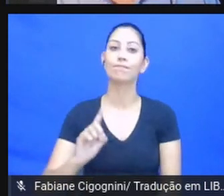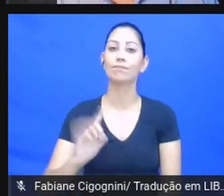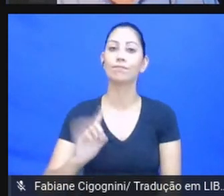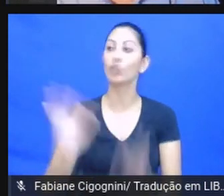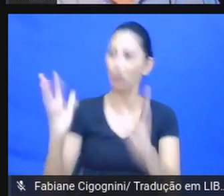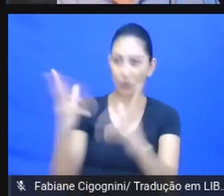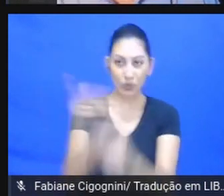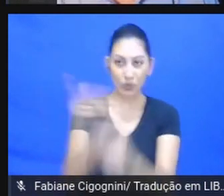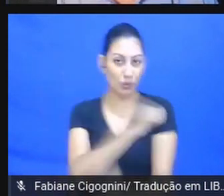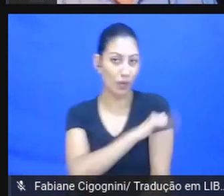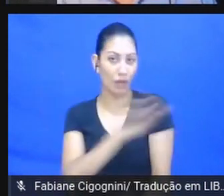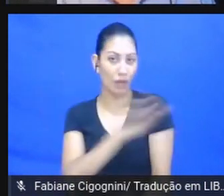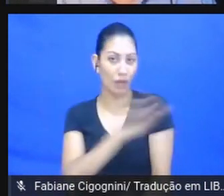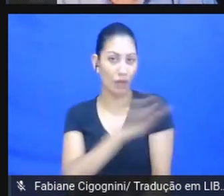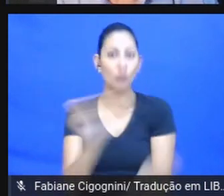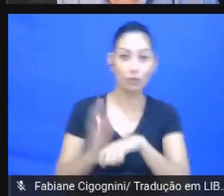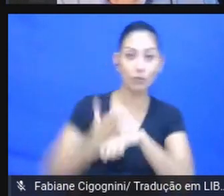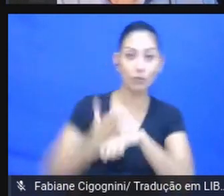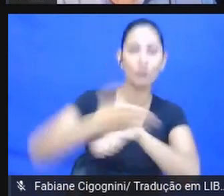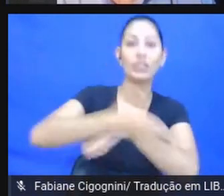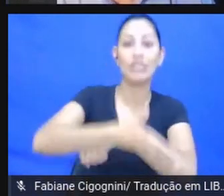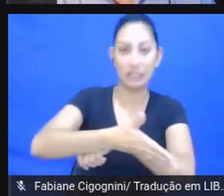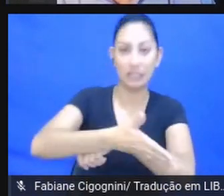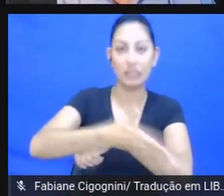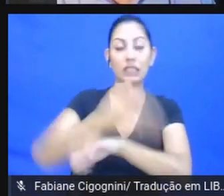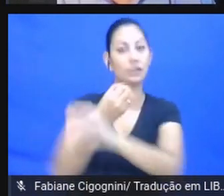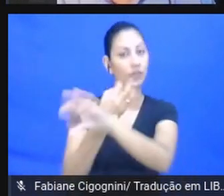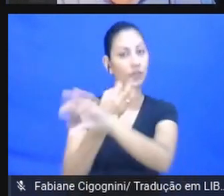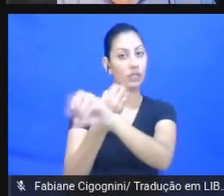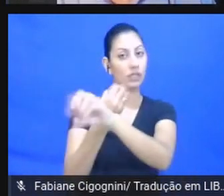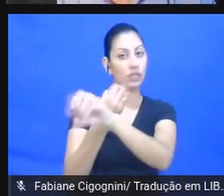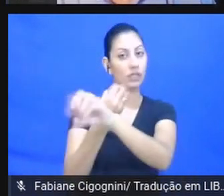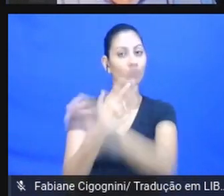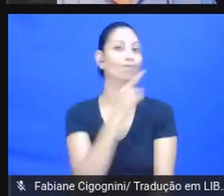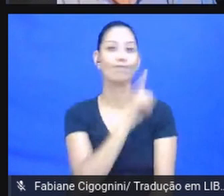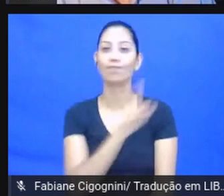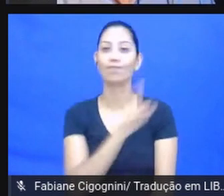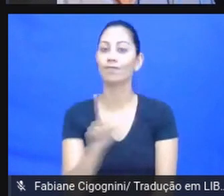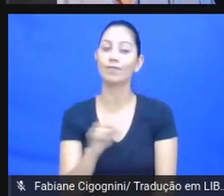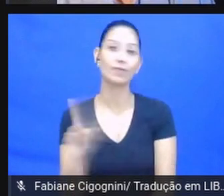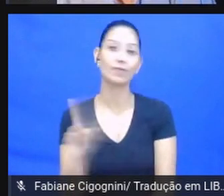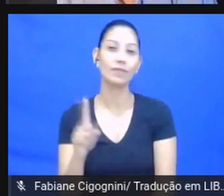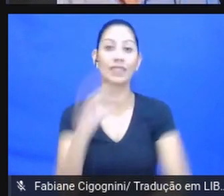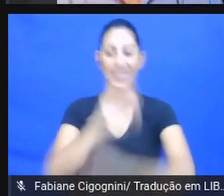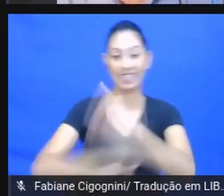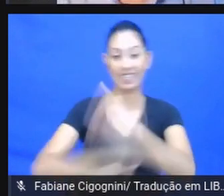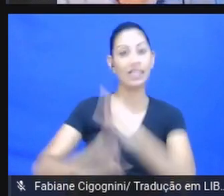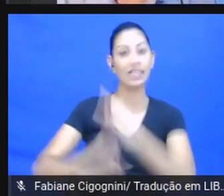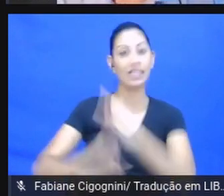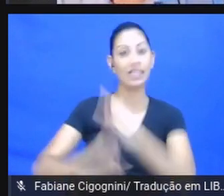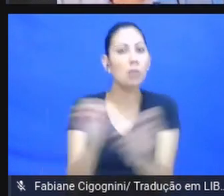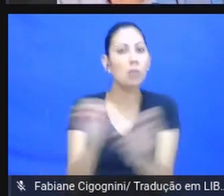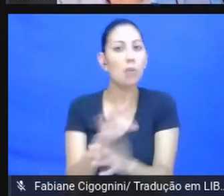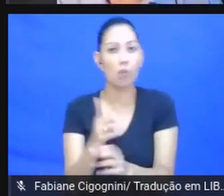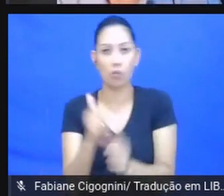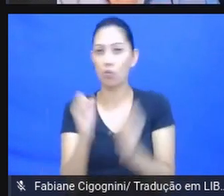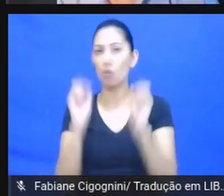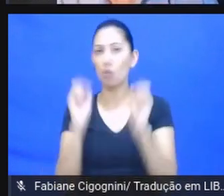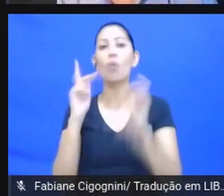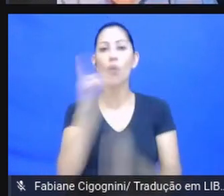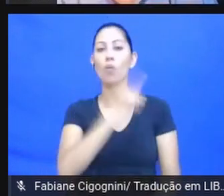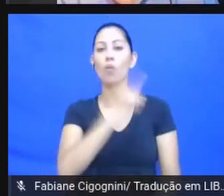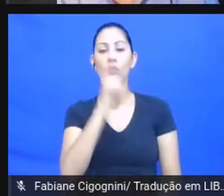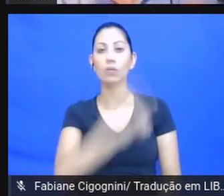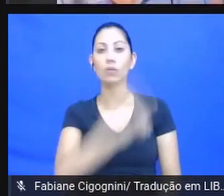e internet não é a solução para todos. Então, temos soluções diferentes. De um lado, a explosão de plataformas ao vivo,